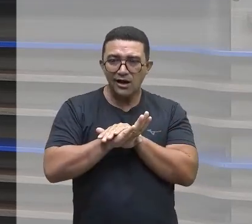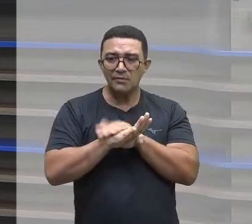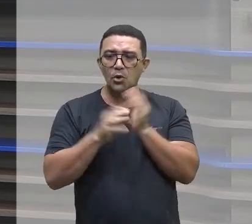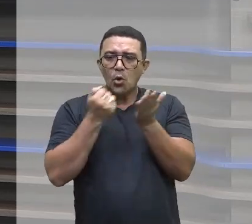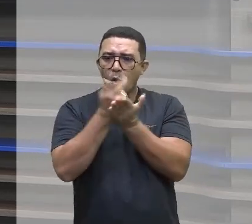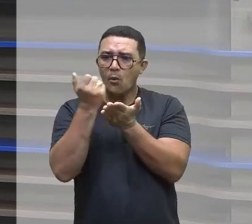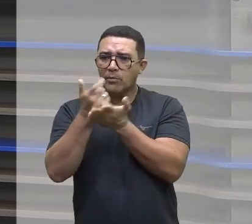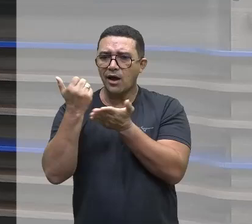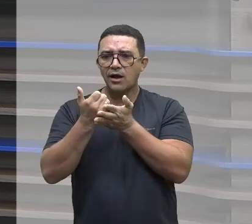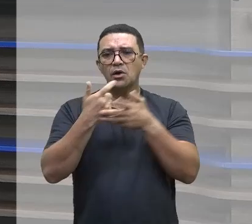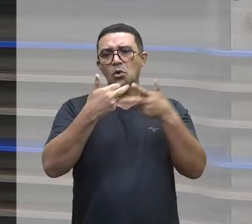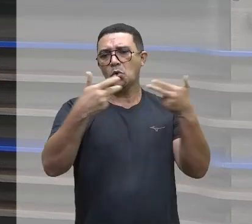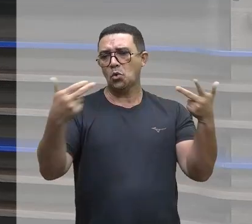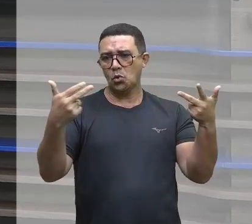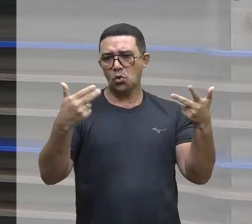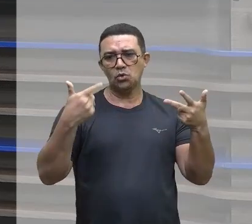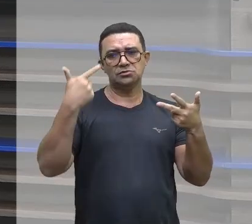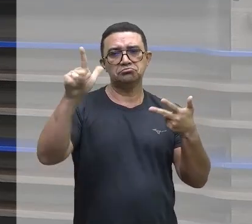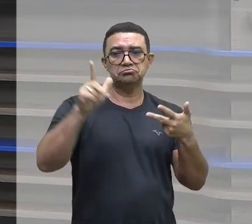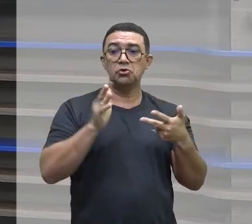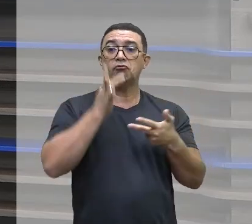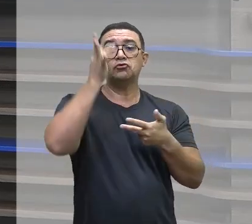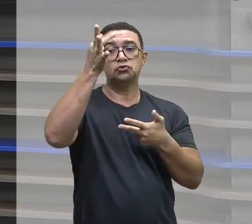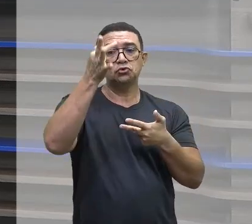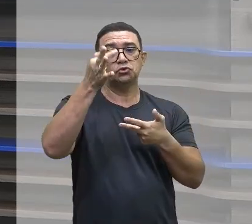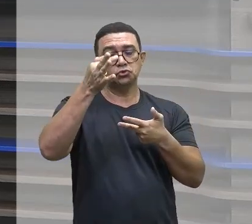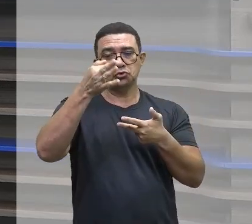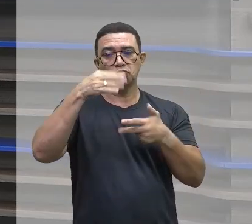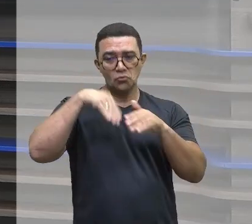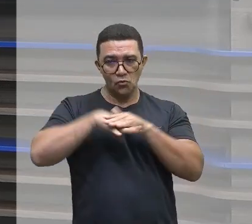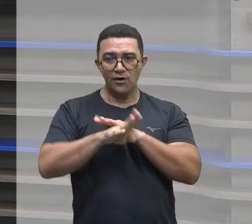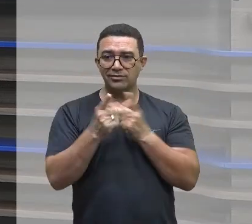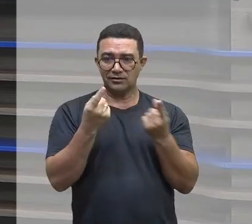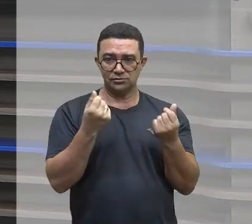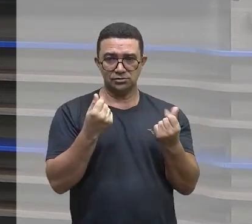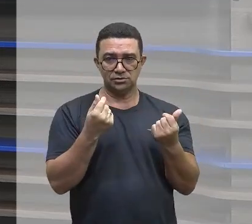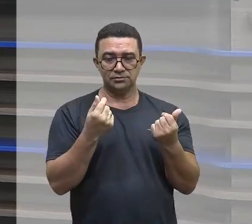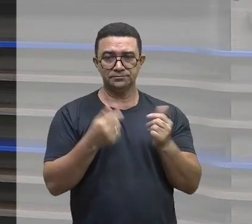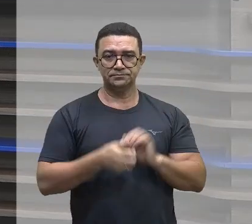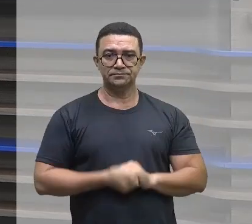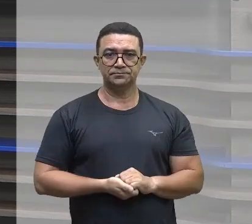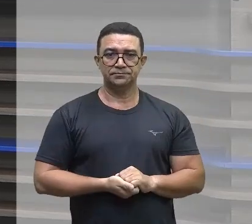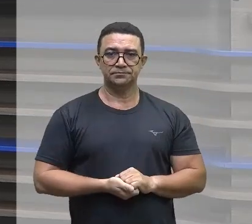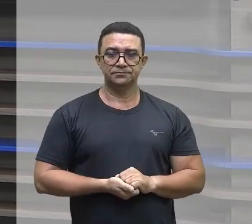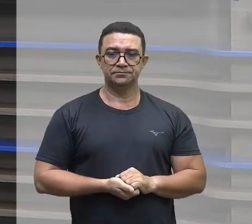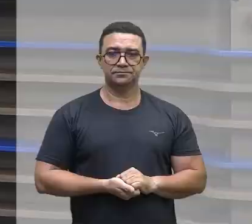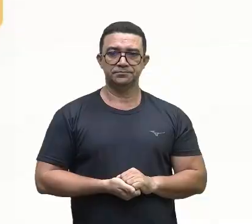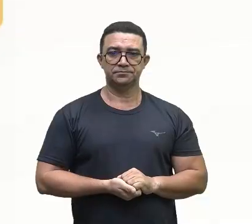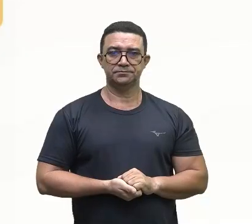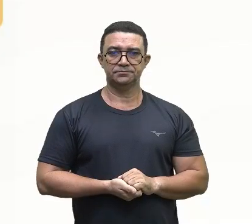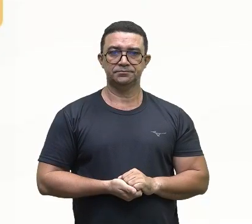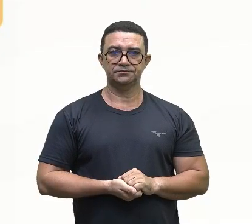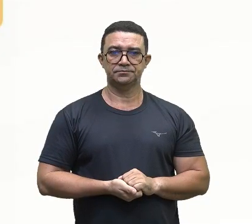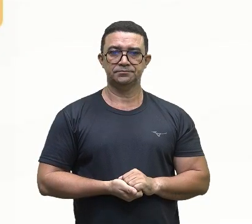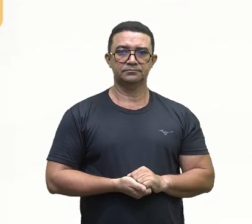necessidade ou para investir para o seu futuro. Então, pensem nisso também. Vamos ver mais alguns itens aqui.